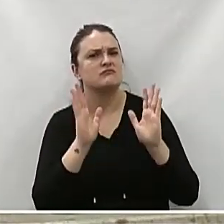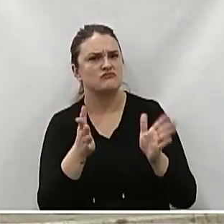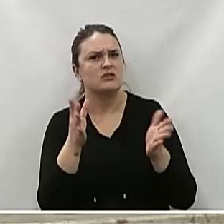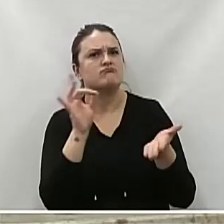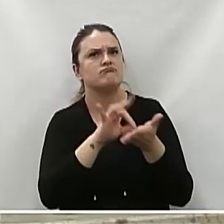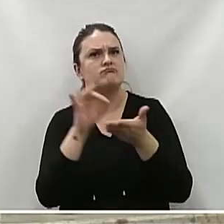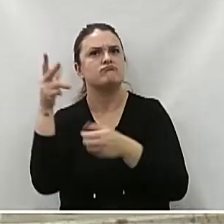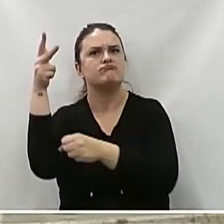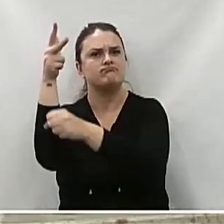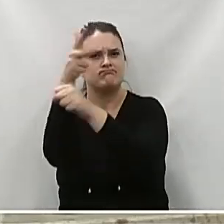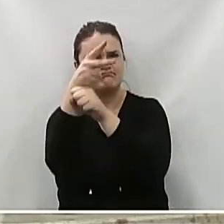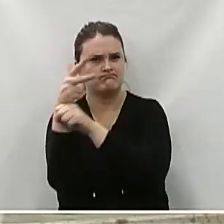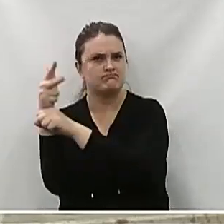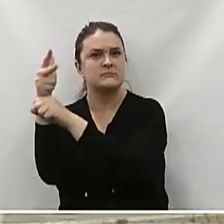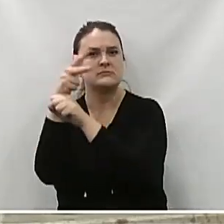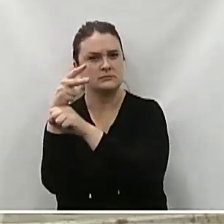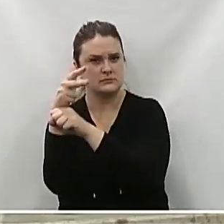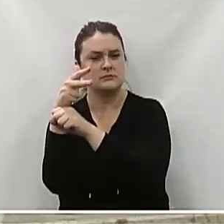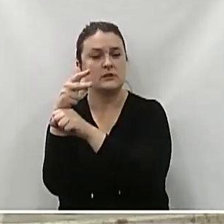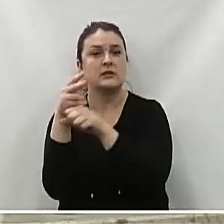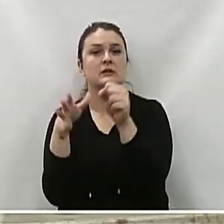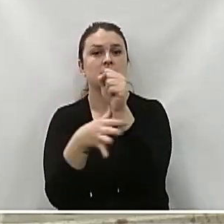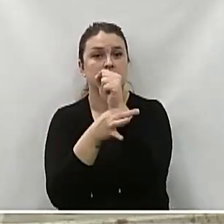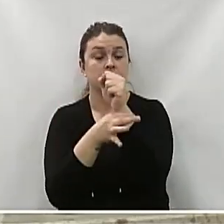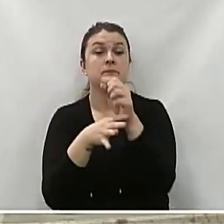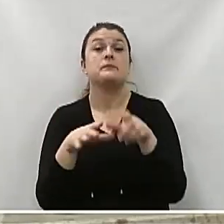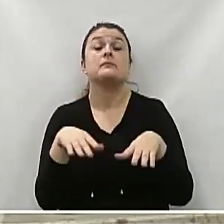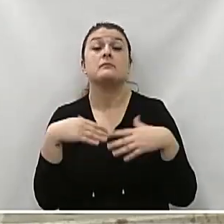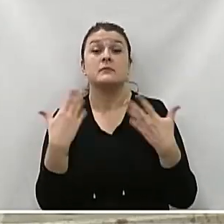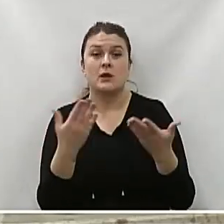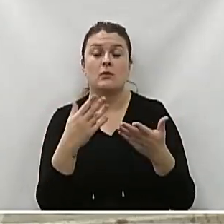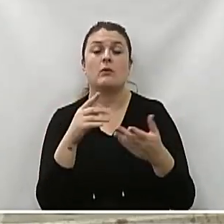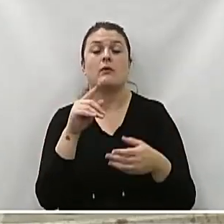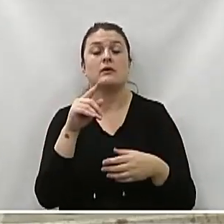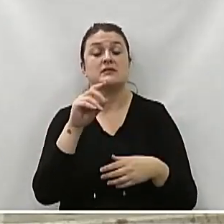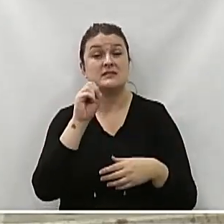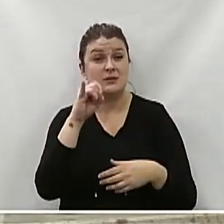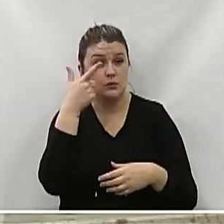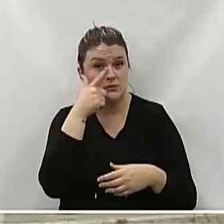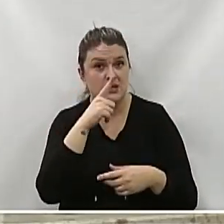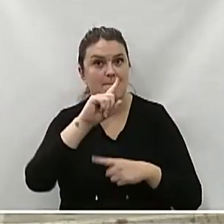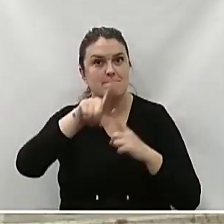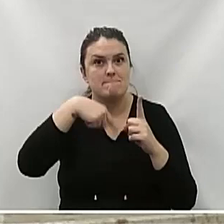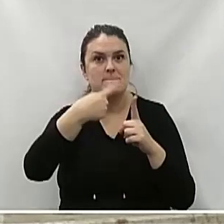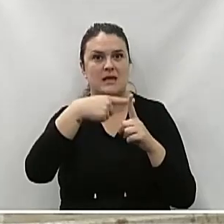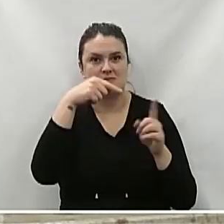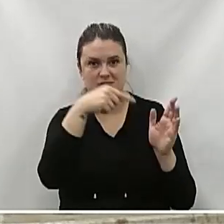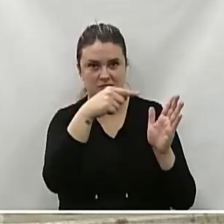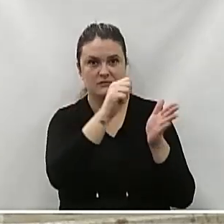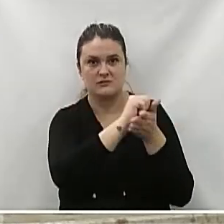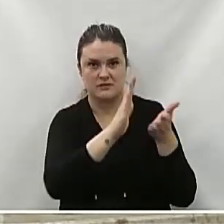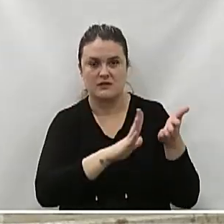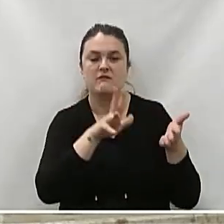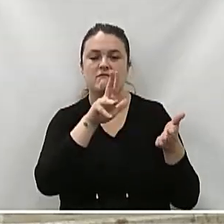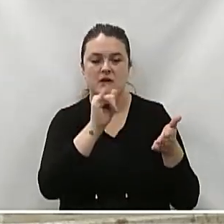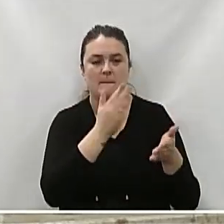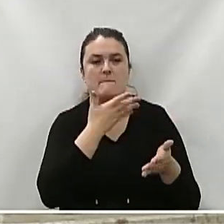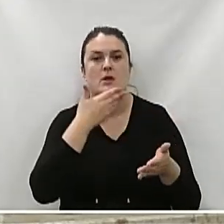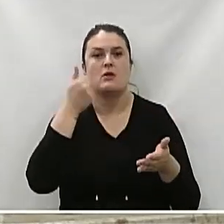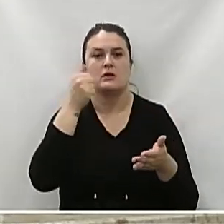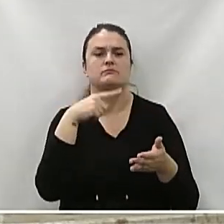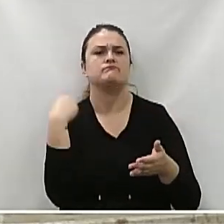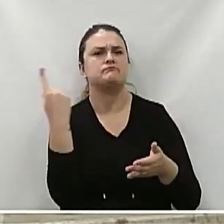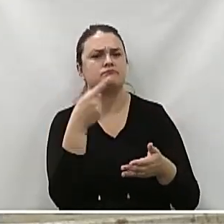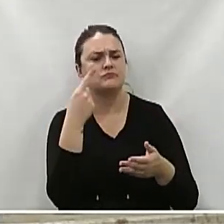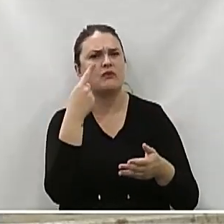das câmeras de monitoramentos enfim mais essa ação tenho certeza que só tem a somar a gente tem visto aí